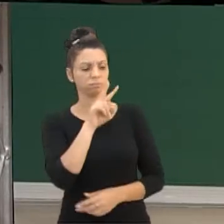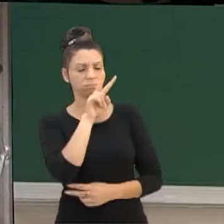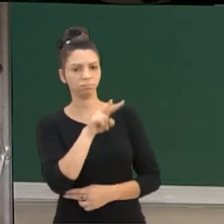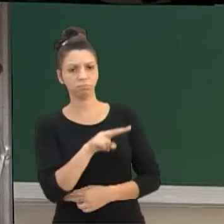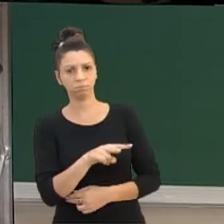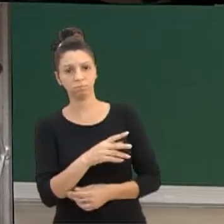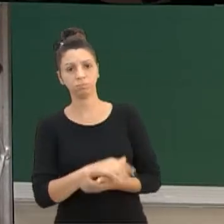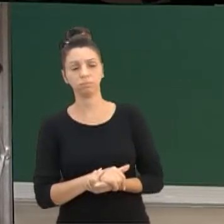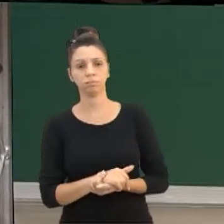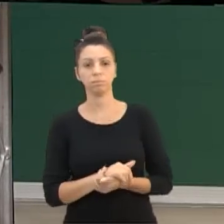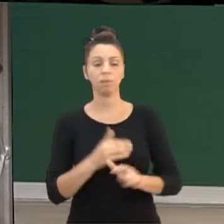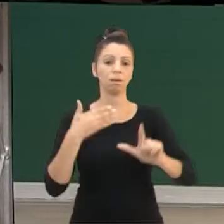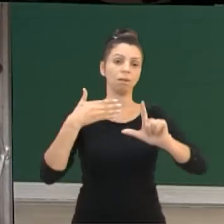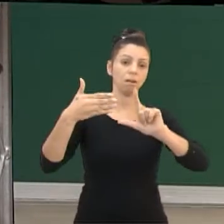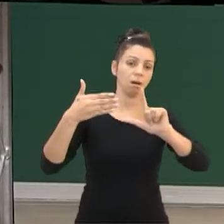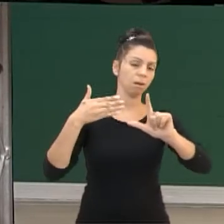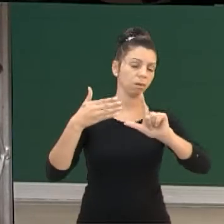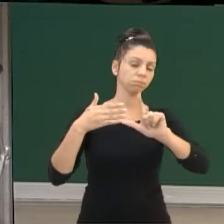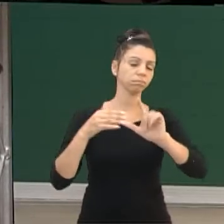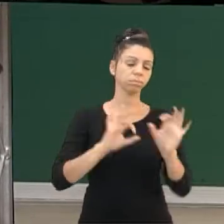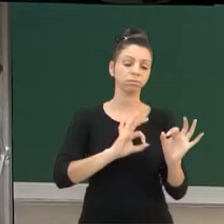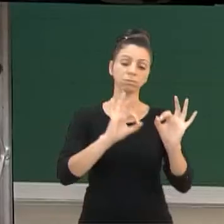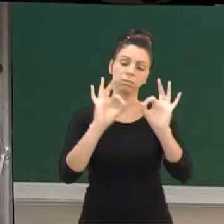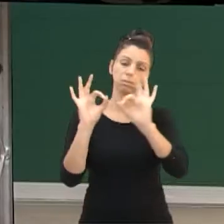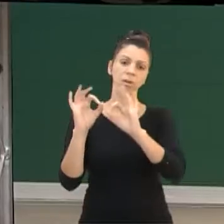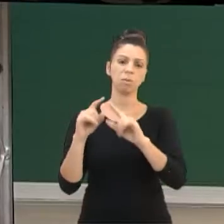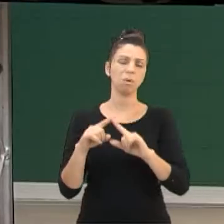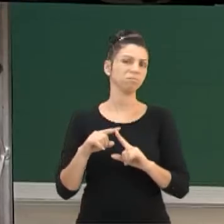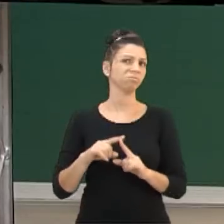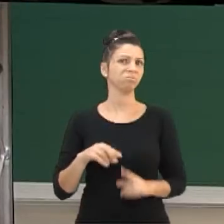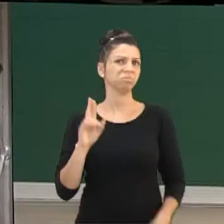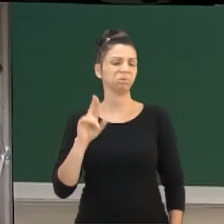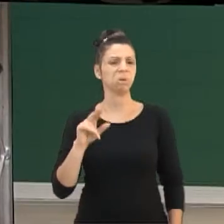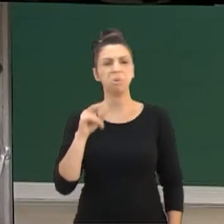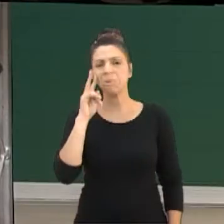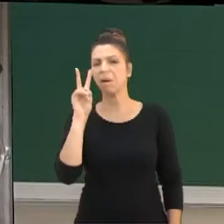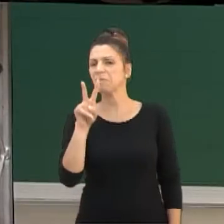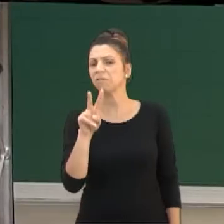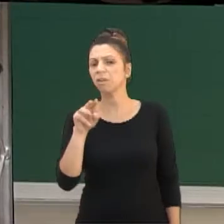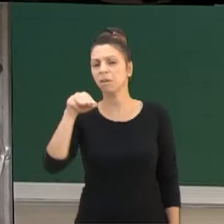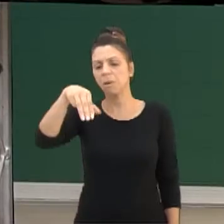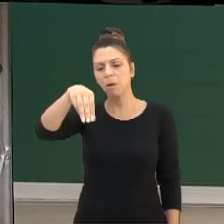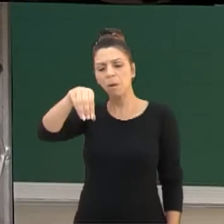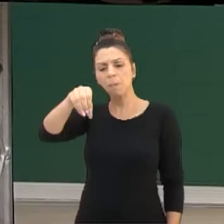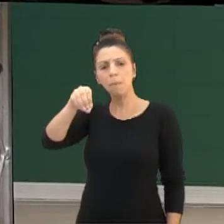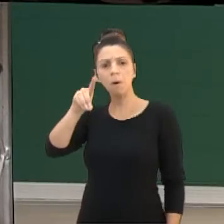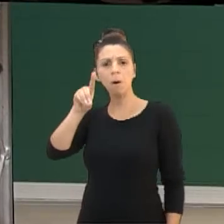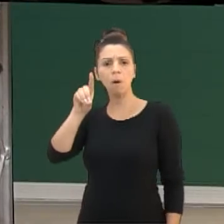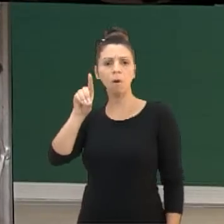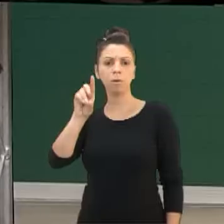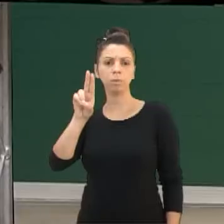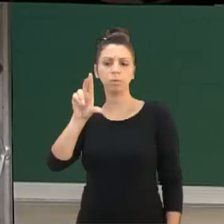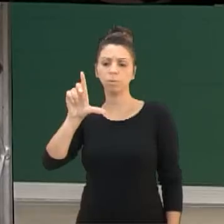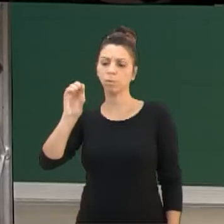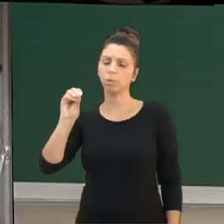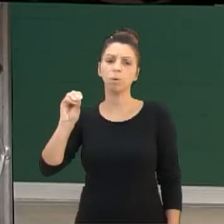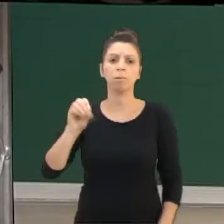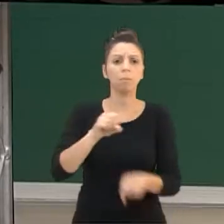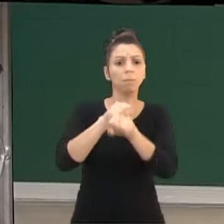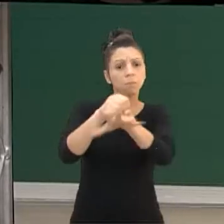essa teleaula. Né? Então, você pensa, poxa, eu nunca vi chamar módulo para podcast. Podcast, mesmo que eu nunca